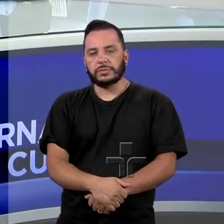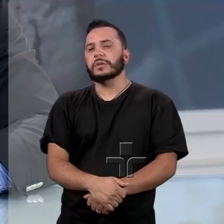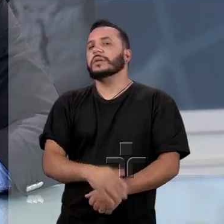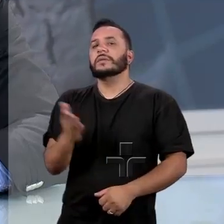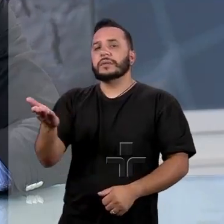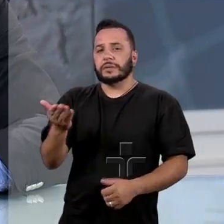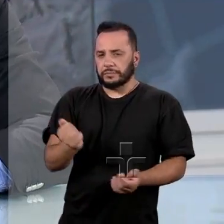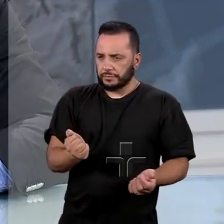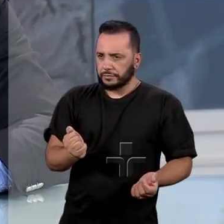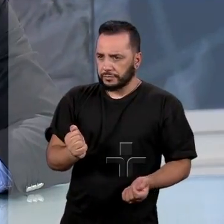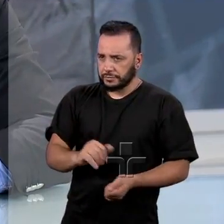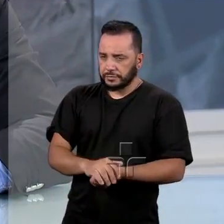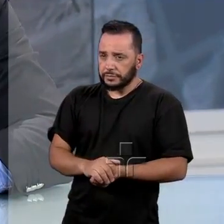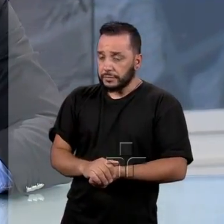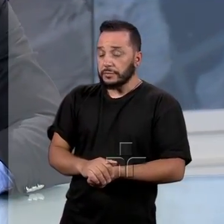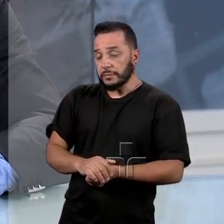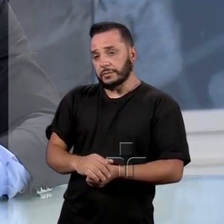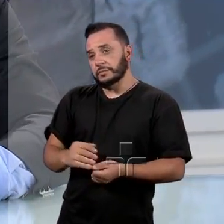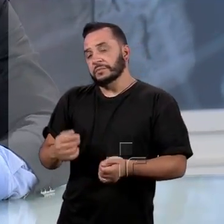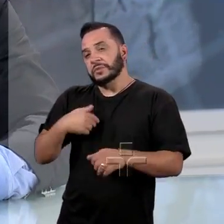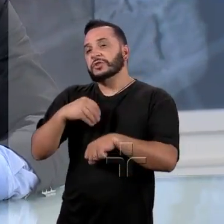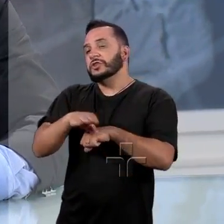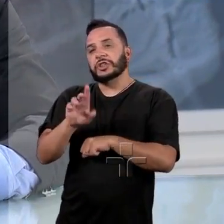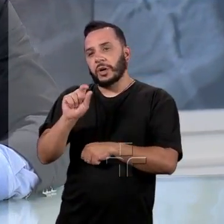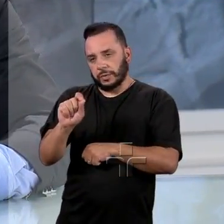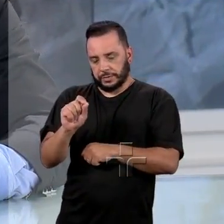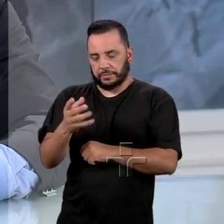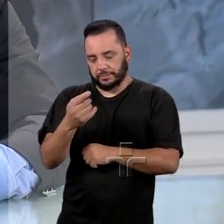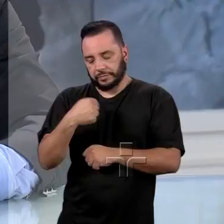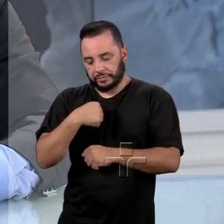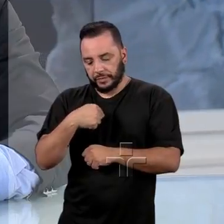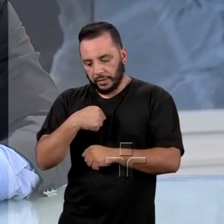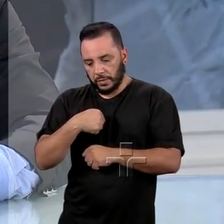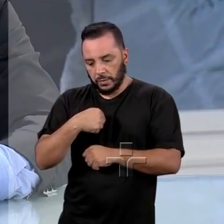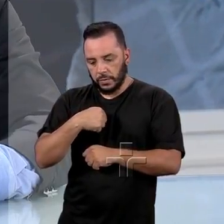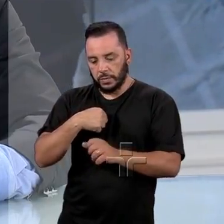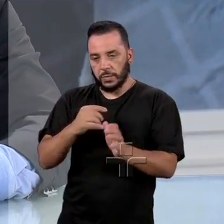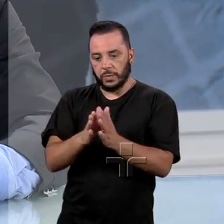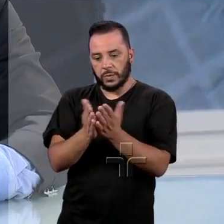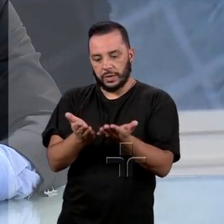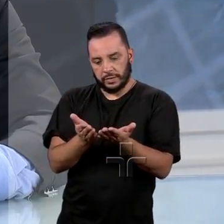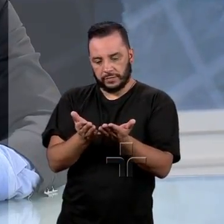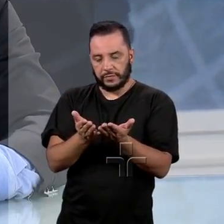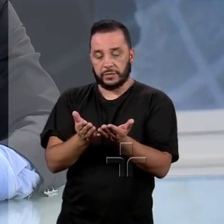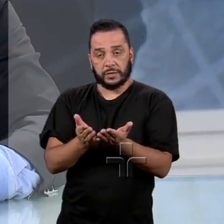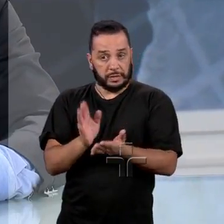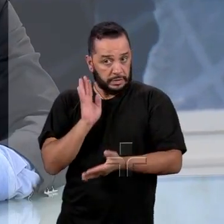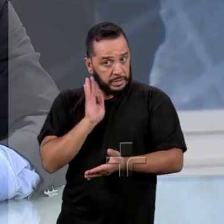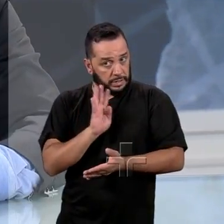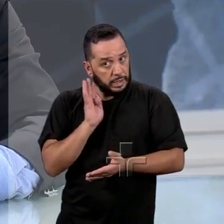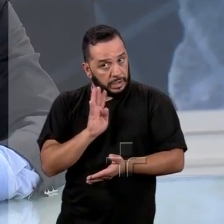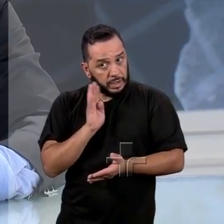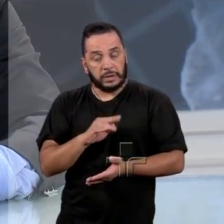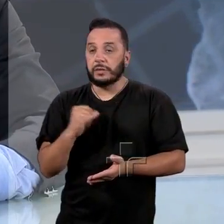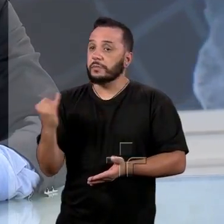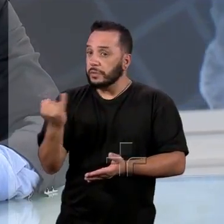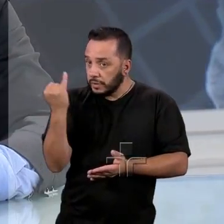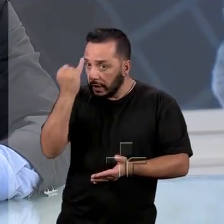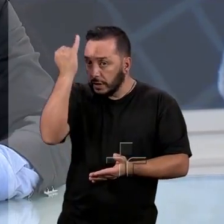dica. Olha, eu trouxe como dica um livro muito bacana e muito